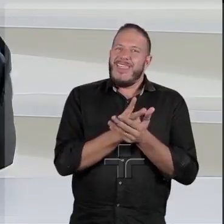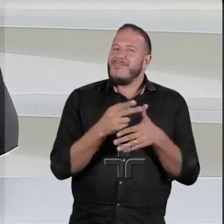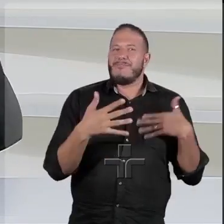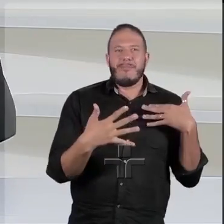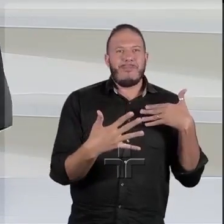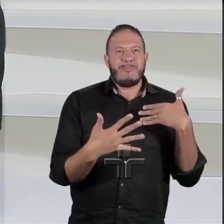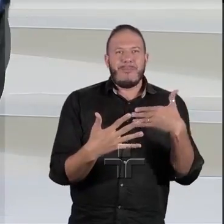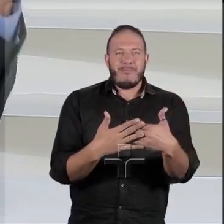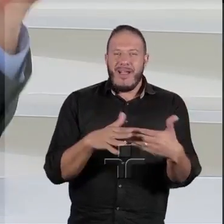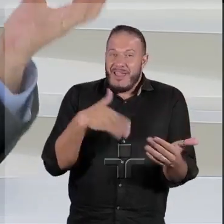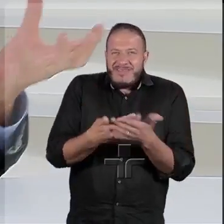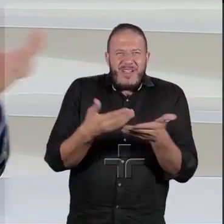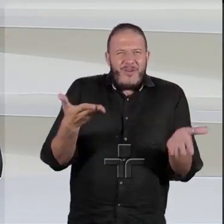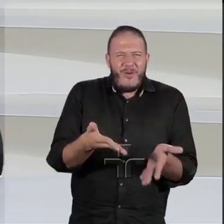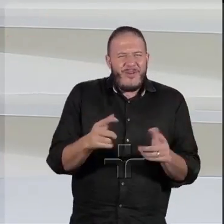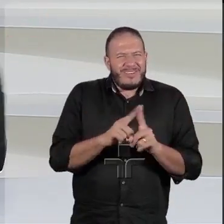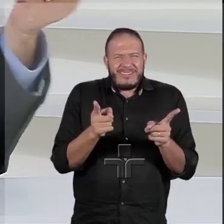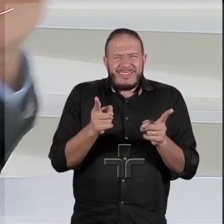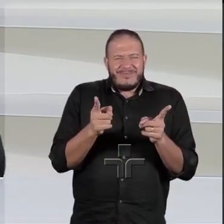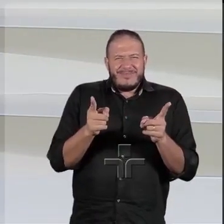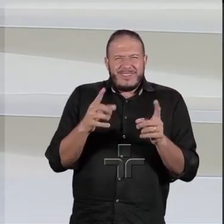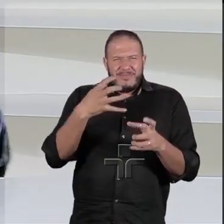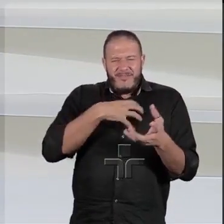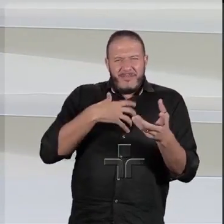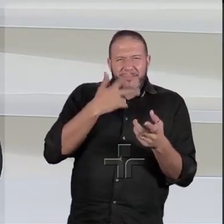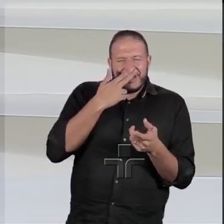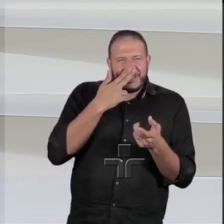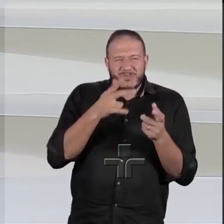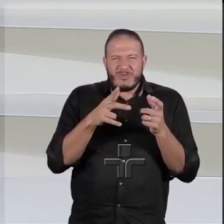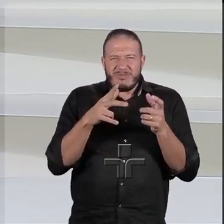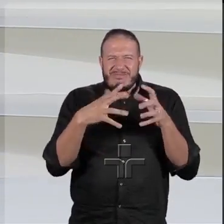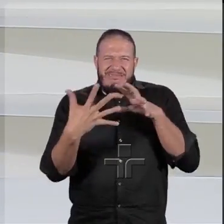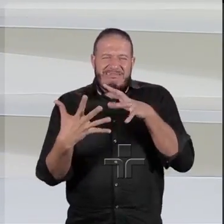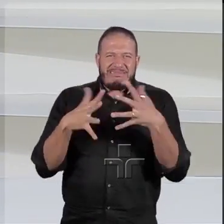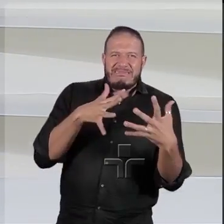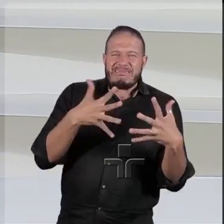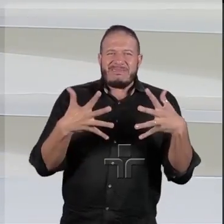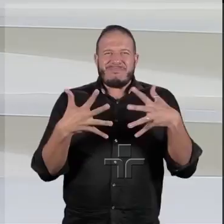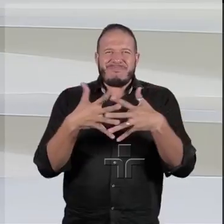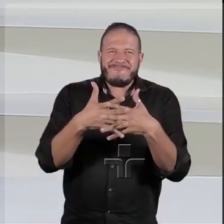aí. Quer dizer, é um sistema todo remendado, todo